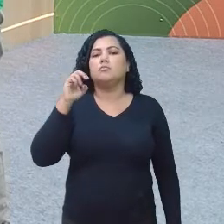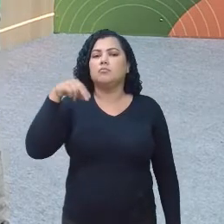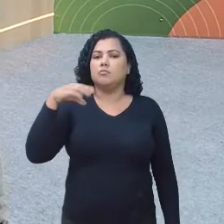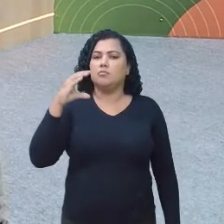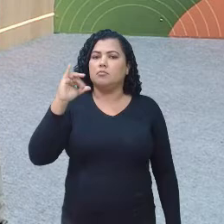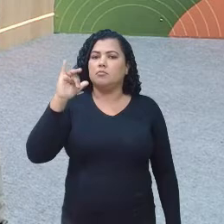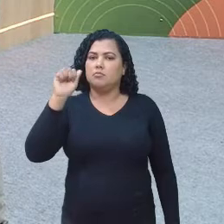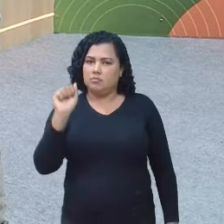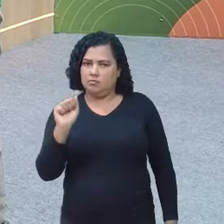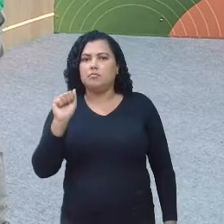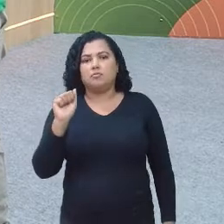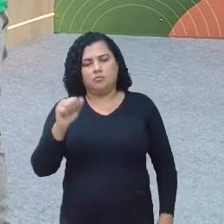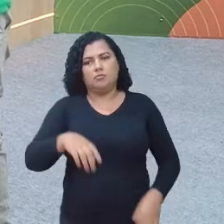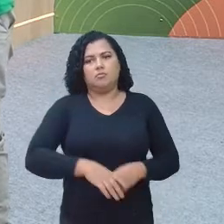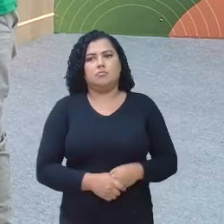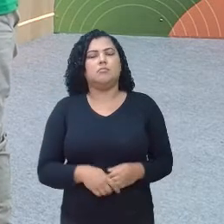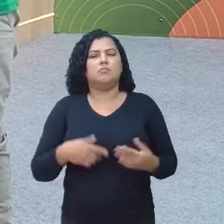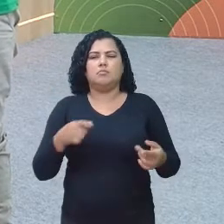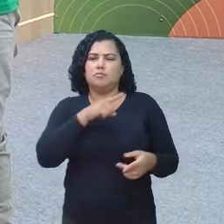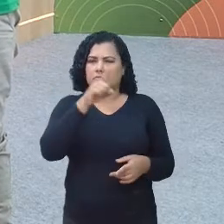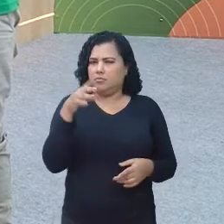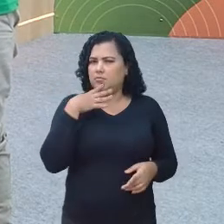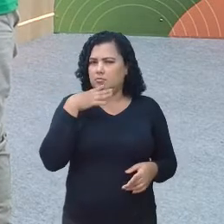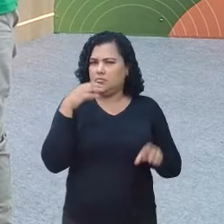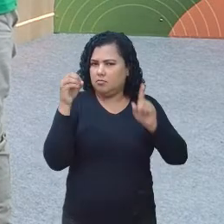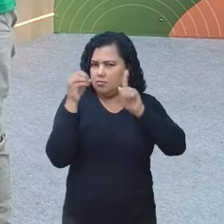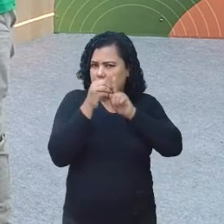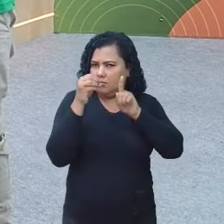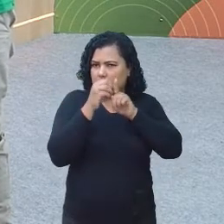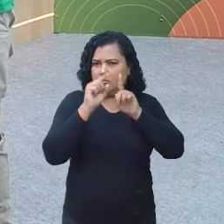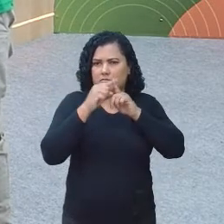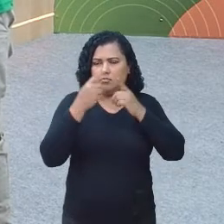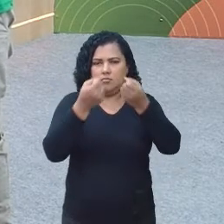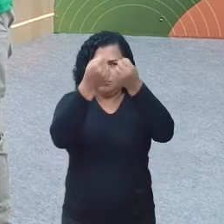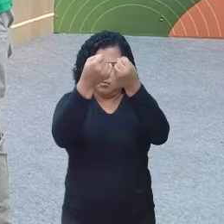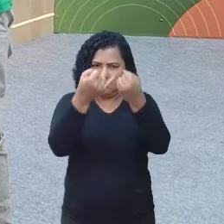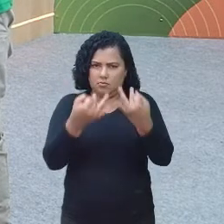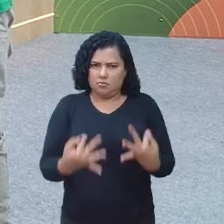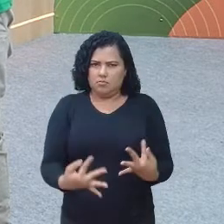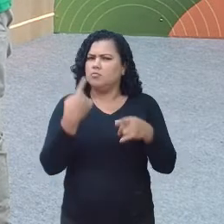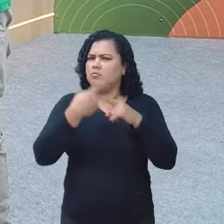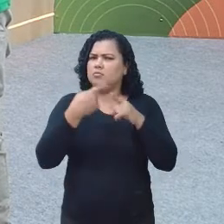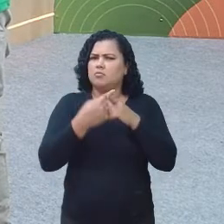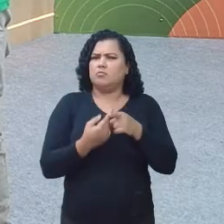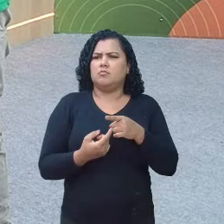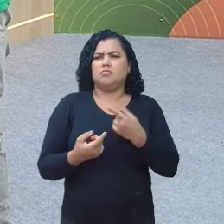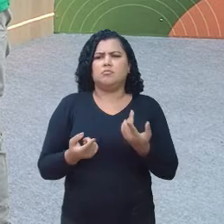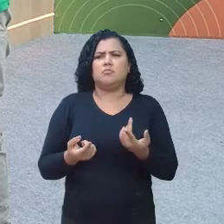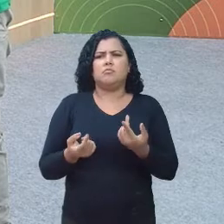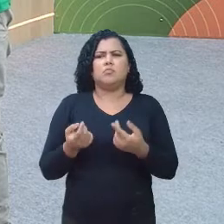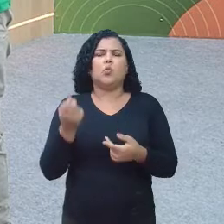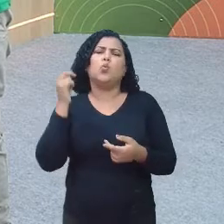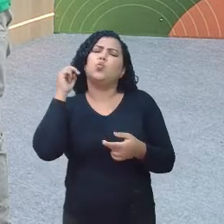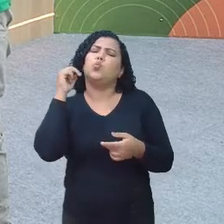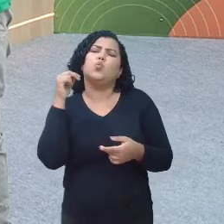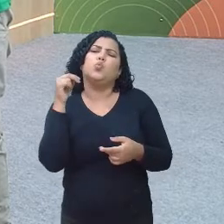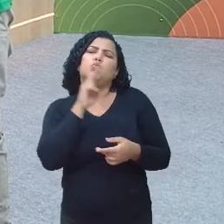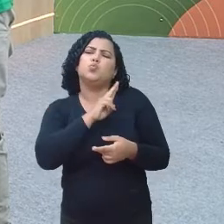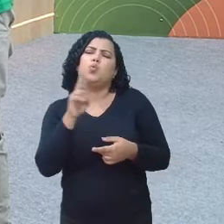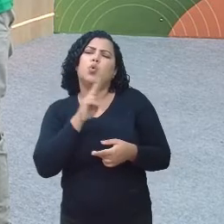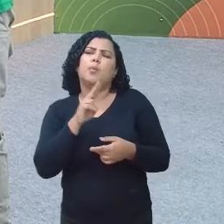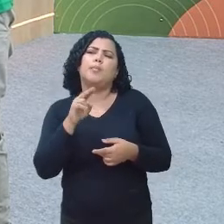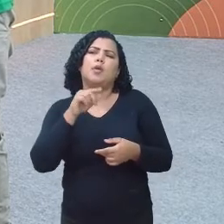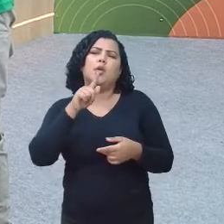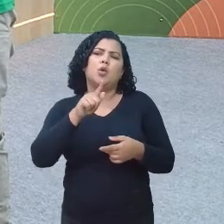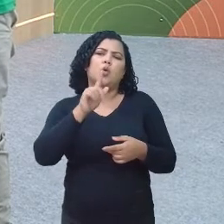trago o seguinte, a gente conhece muito o Google, né? Mas a explicação do porquê do nome Google, é